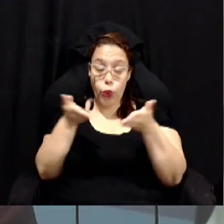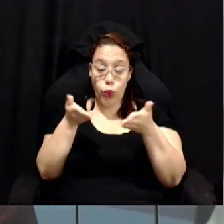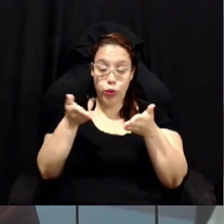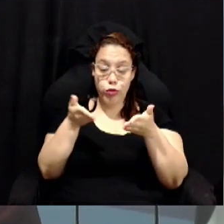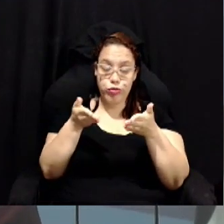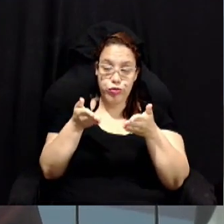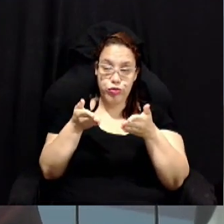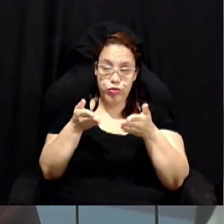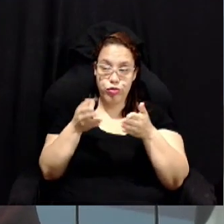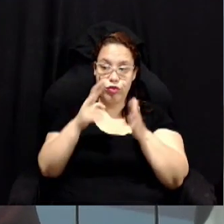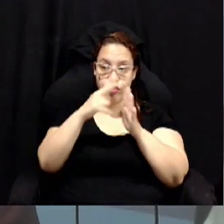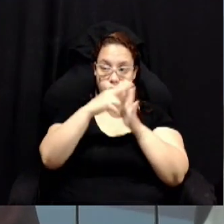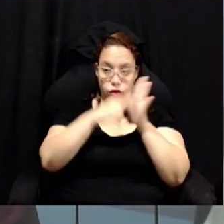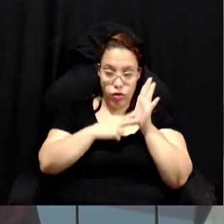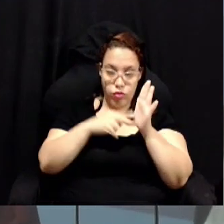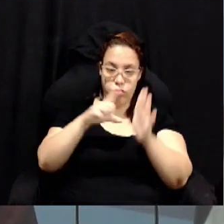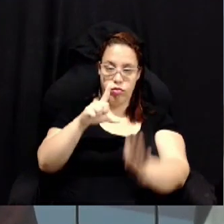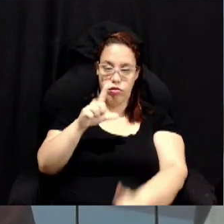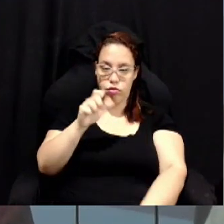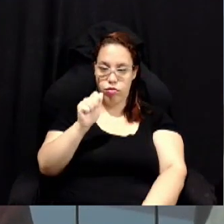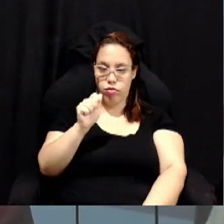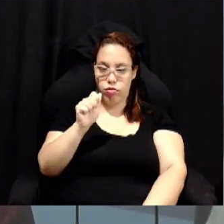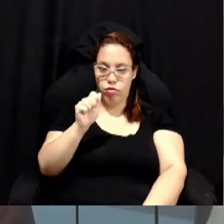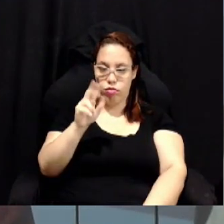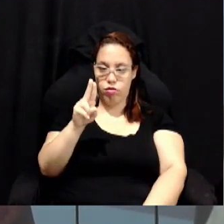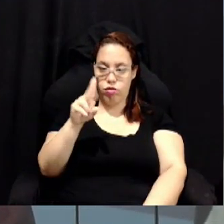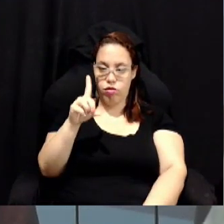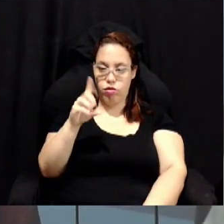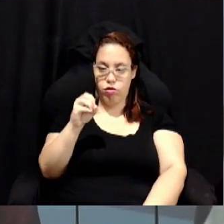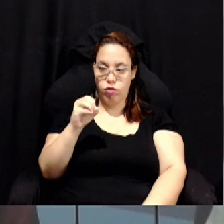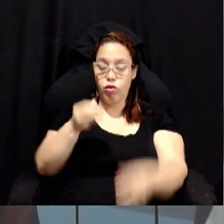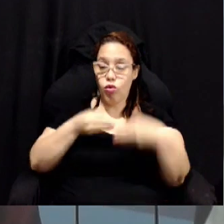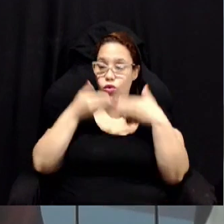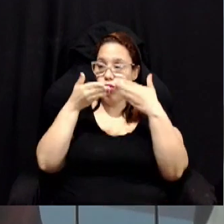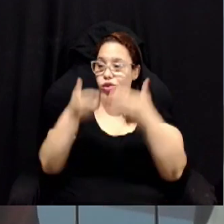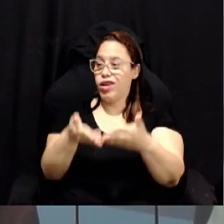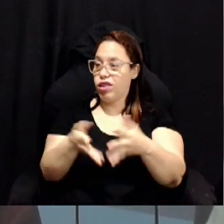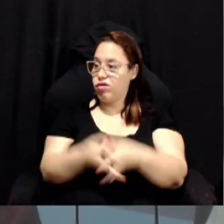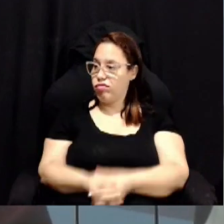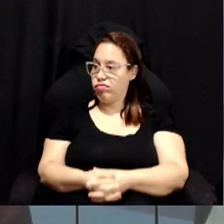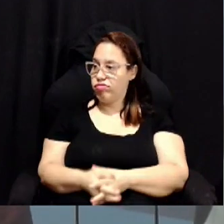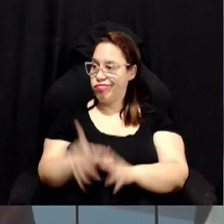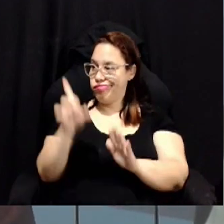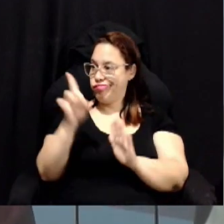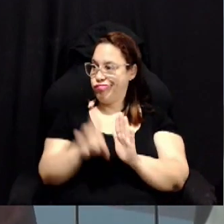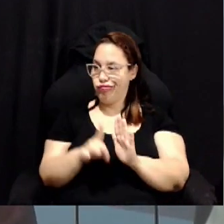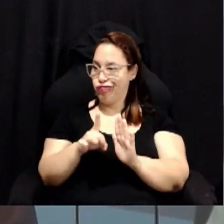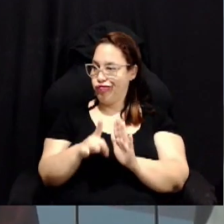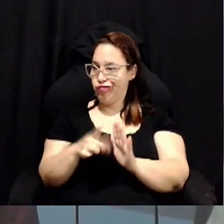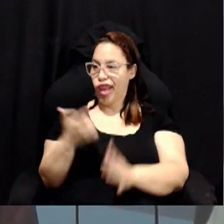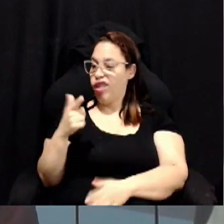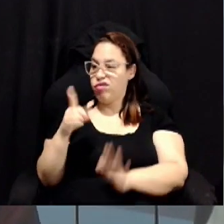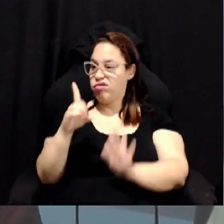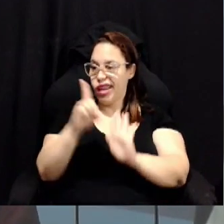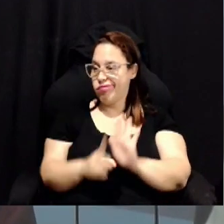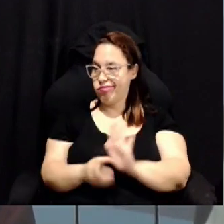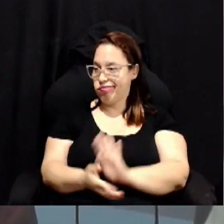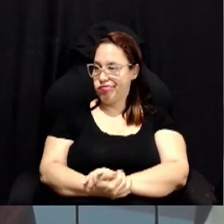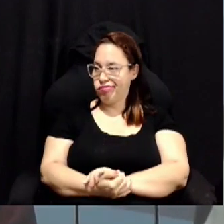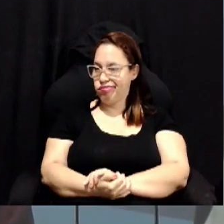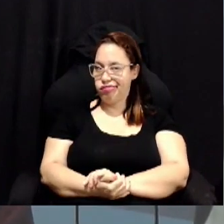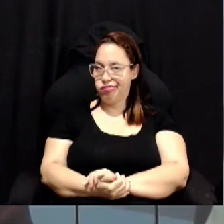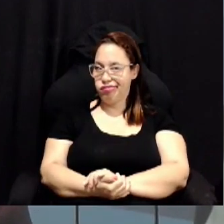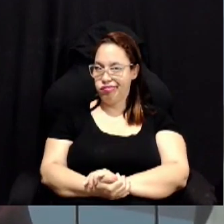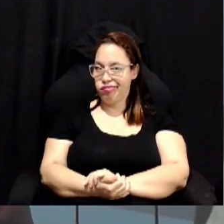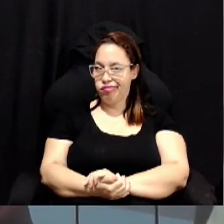laudo. Porque enquanto esse laudo não é fornecido, os direitos a pessoa não tem direito. Enquanto esse laudo não